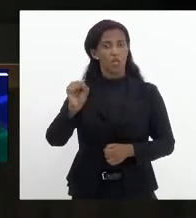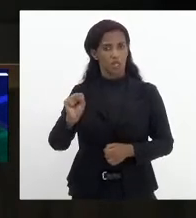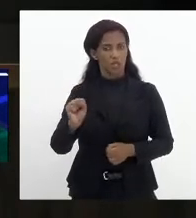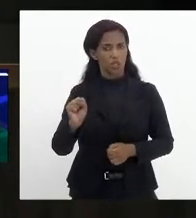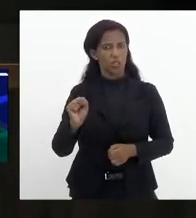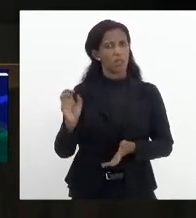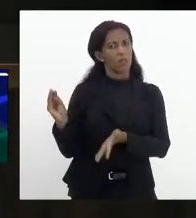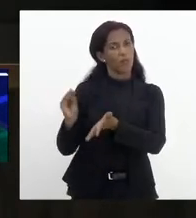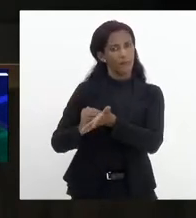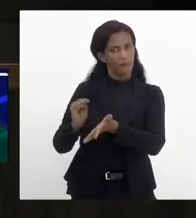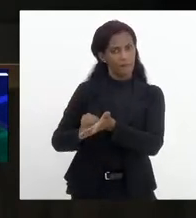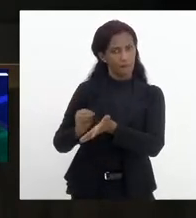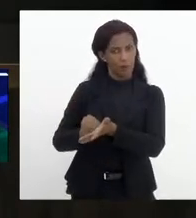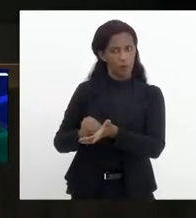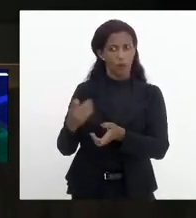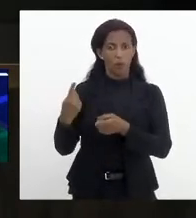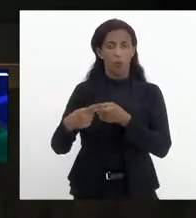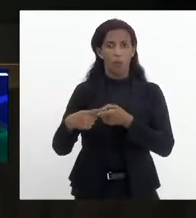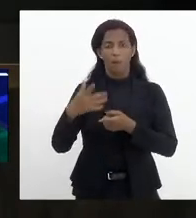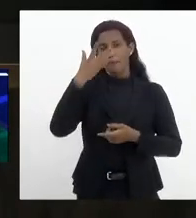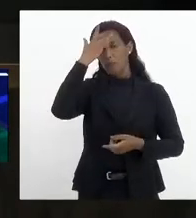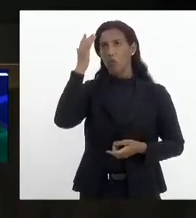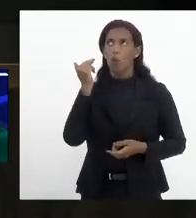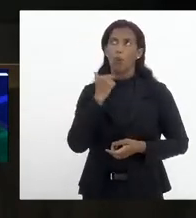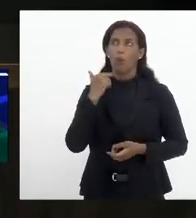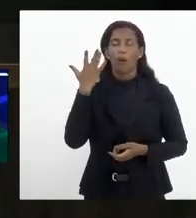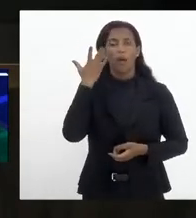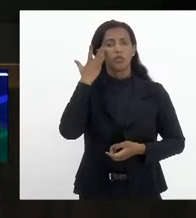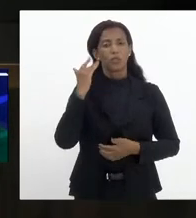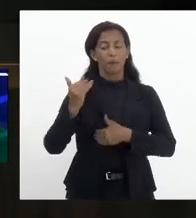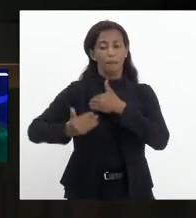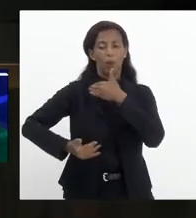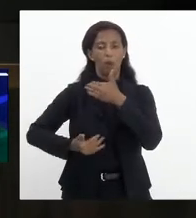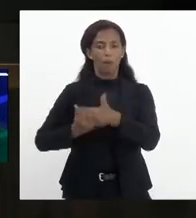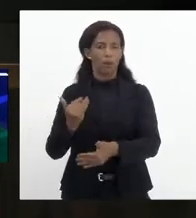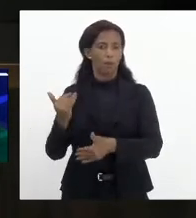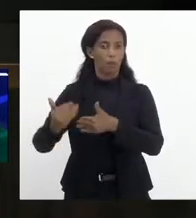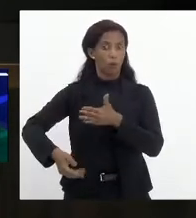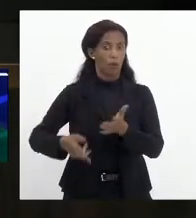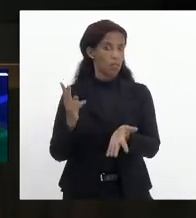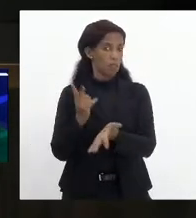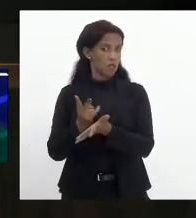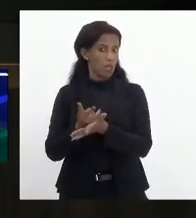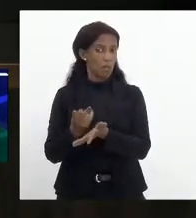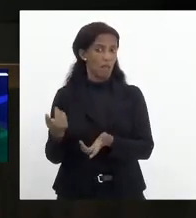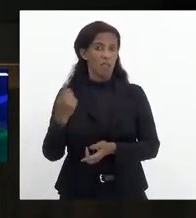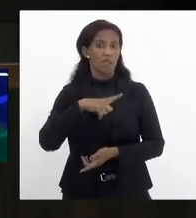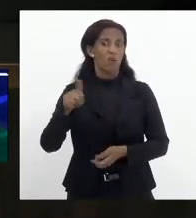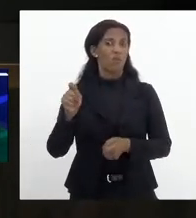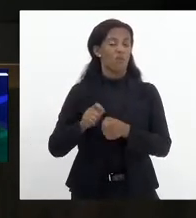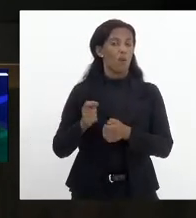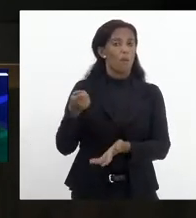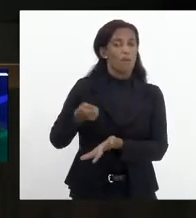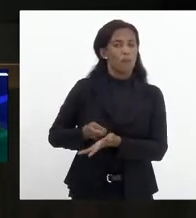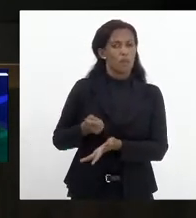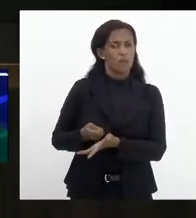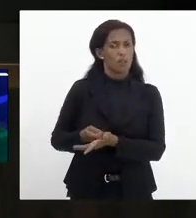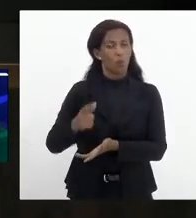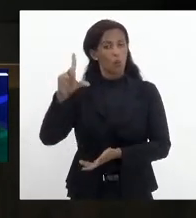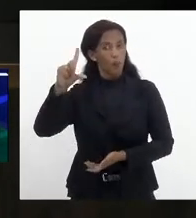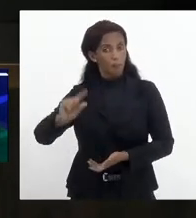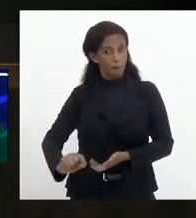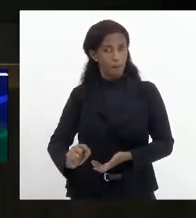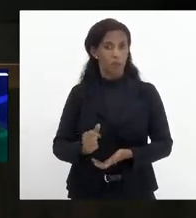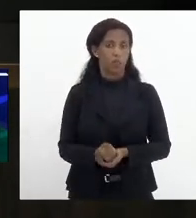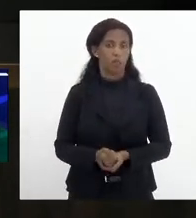pendências, porque o sujeito não pode ir achando que a gente vai prorrogar sempre, não cumprir com as obrigações, que, no mínimo,